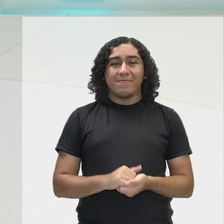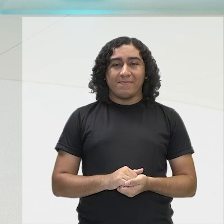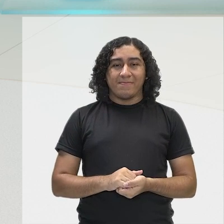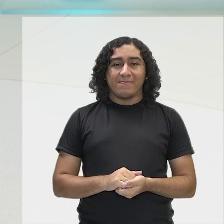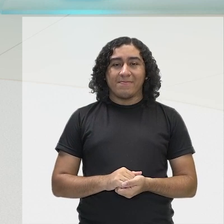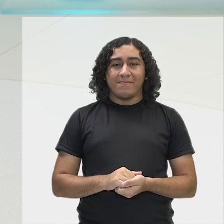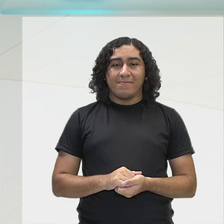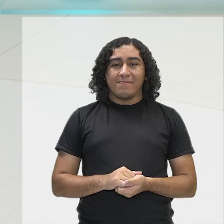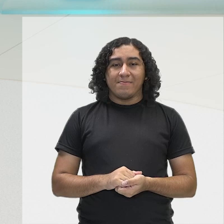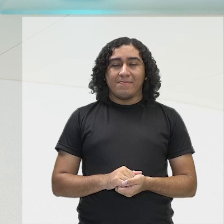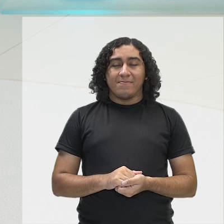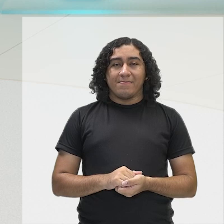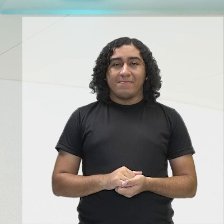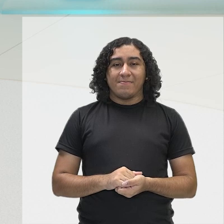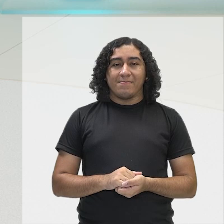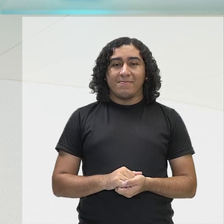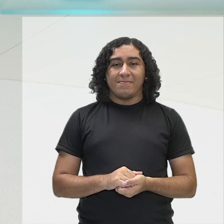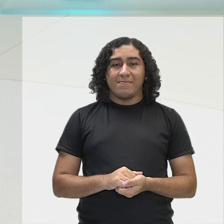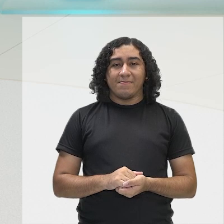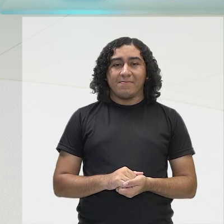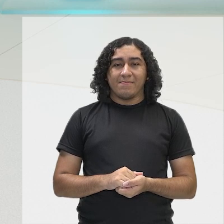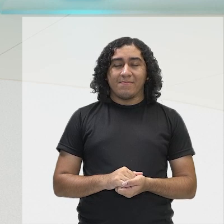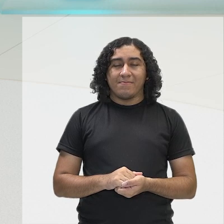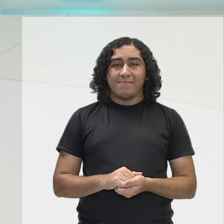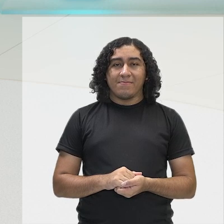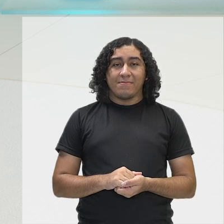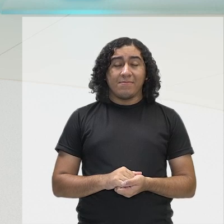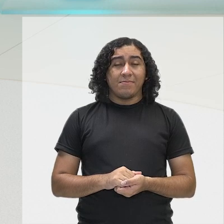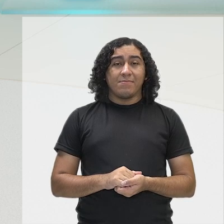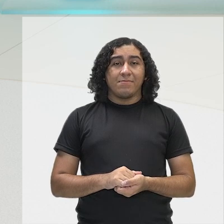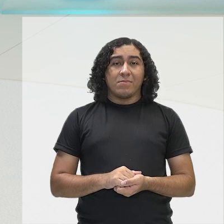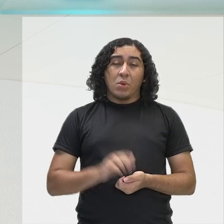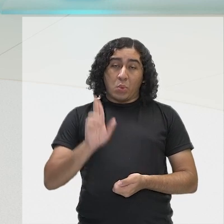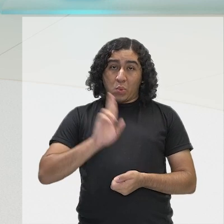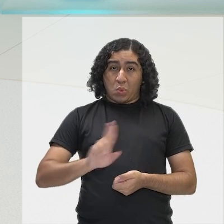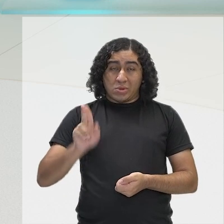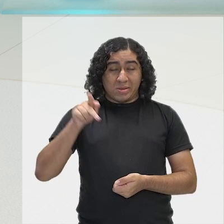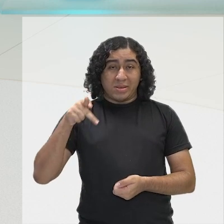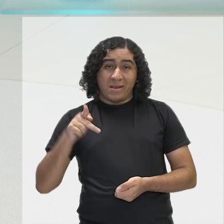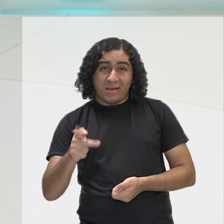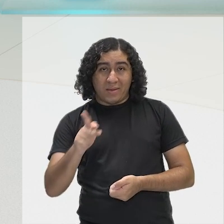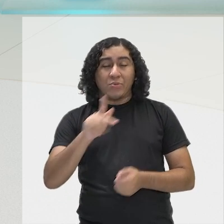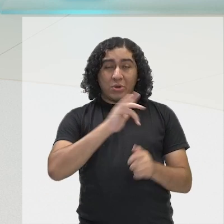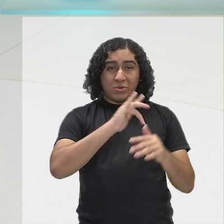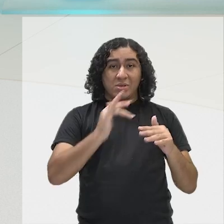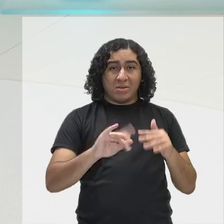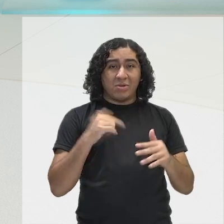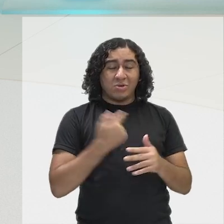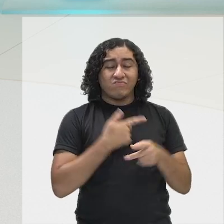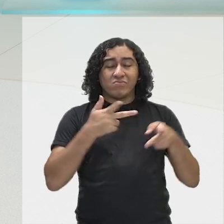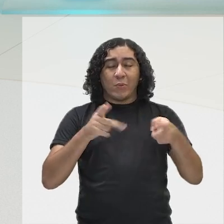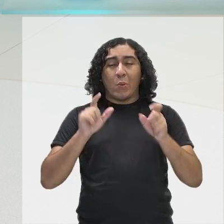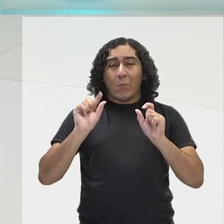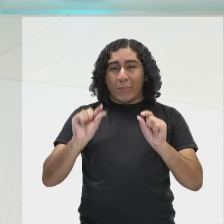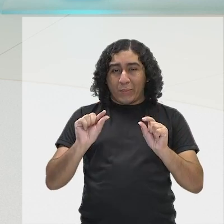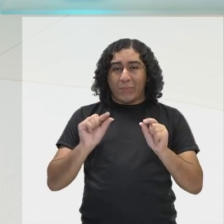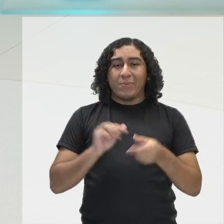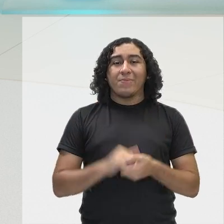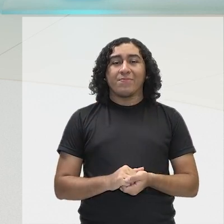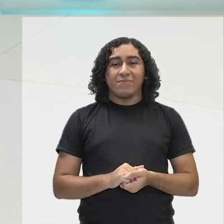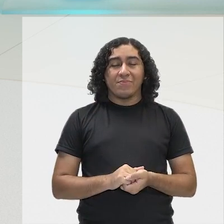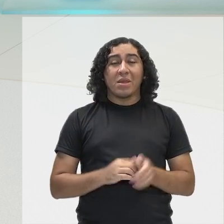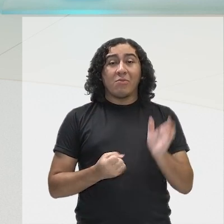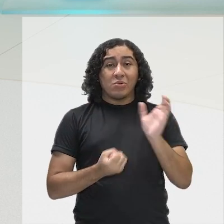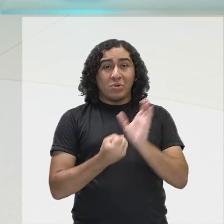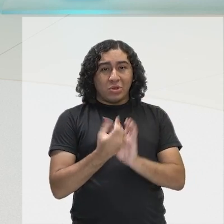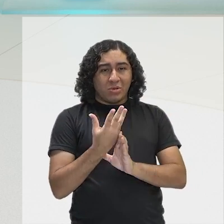linguagem, e eles estão muito presentes aí nas redes sociais, e a gente vai ver um pouco sobre